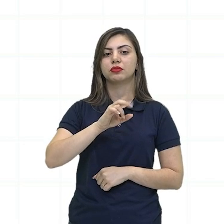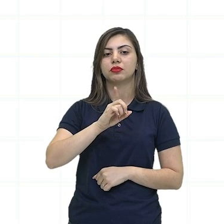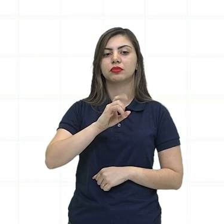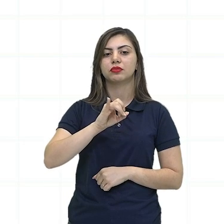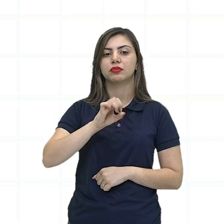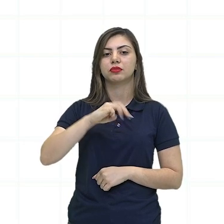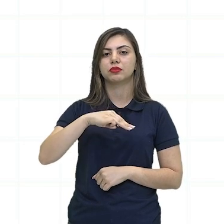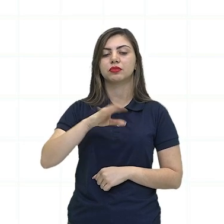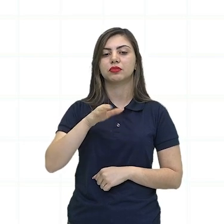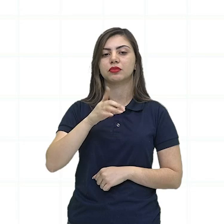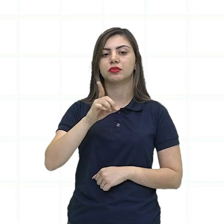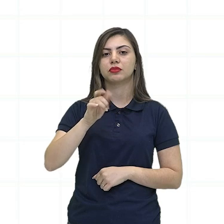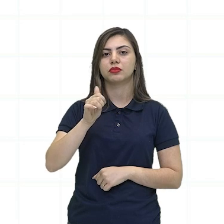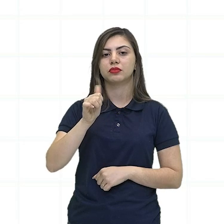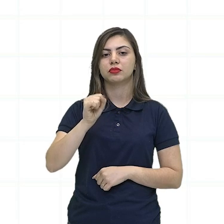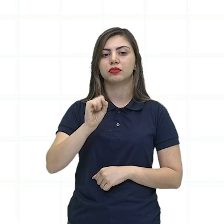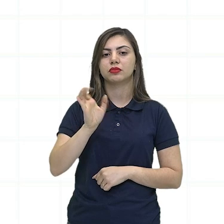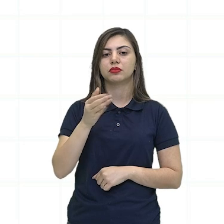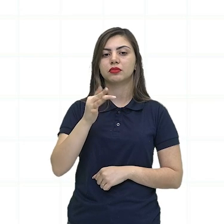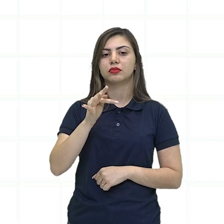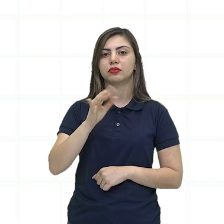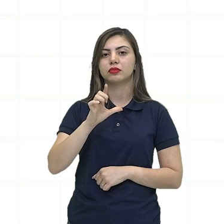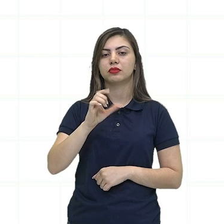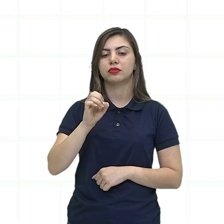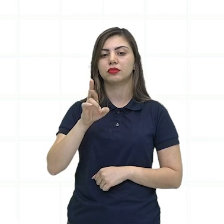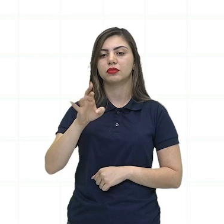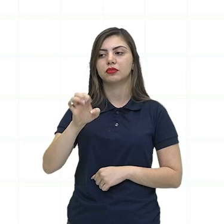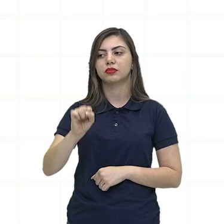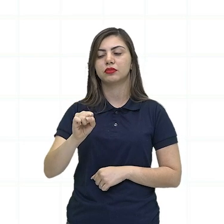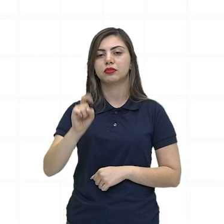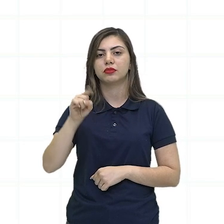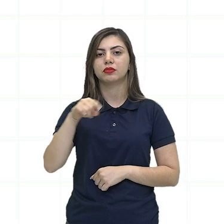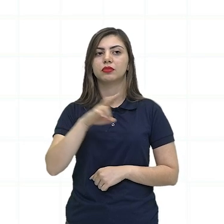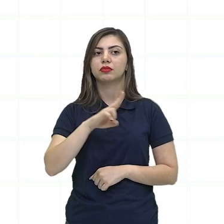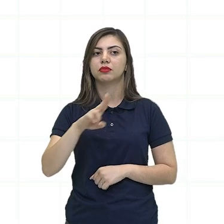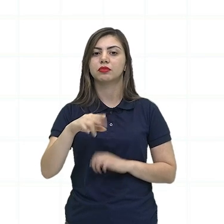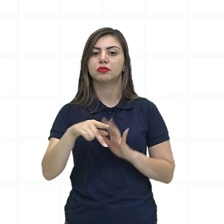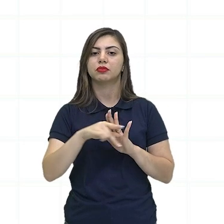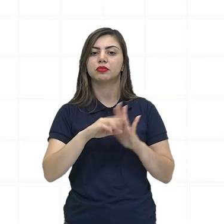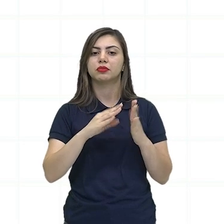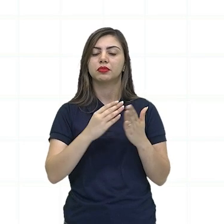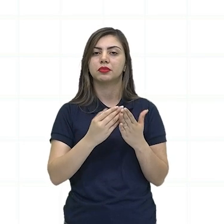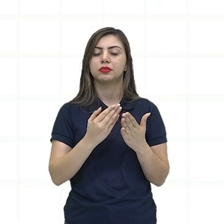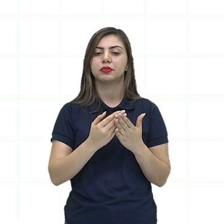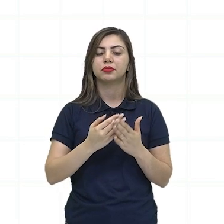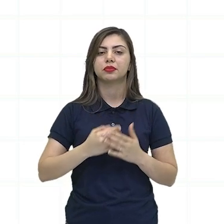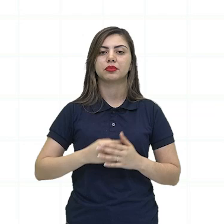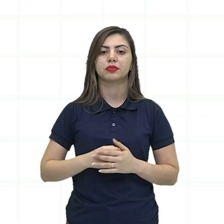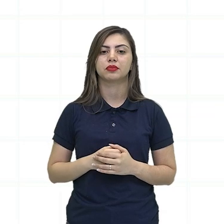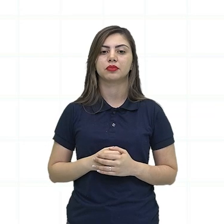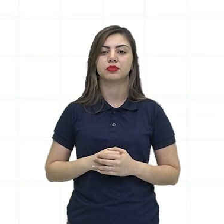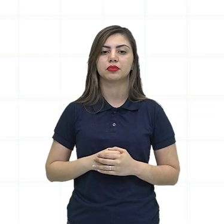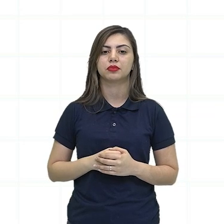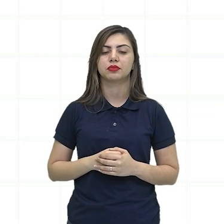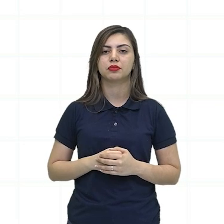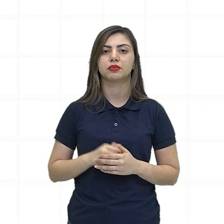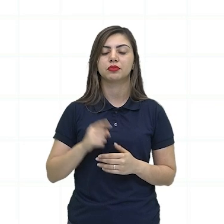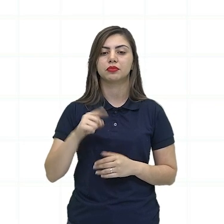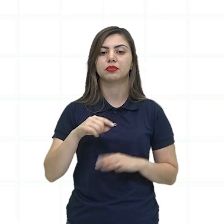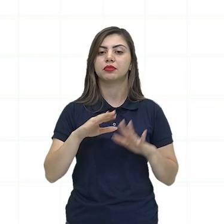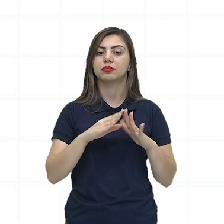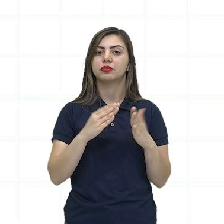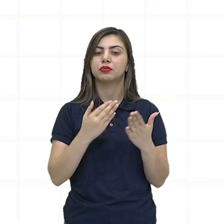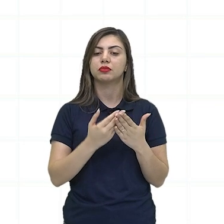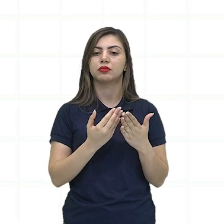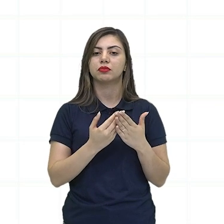Jardim das Flores é o nome da escola. Então, Jardim das Flores Municipal School, a escola municipal